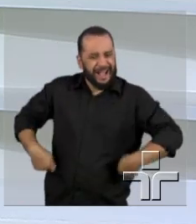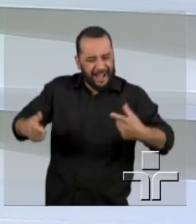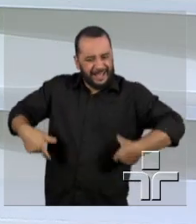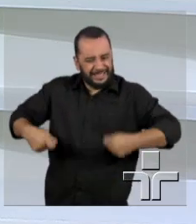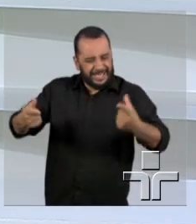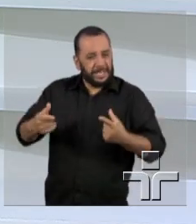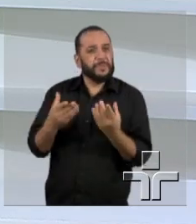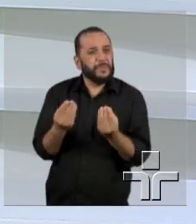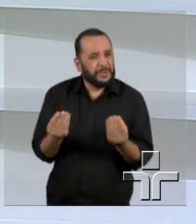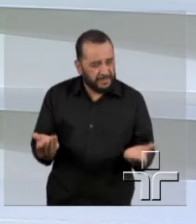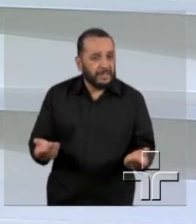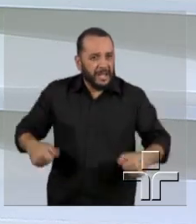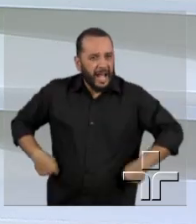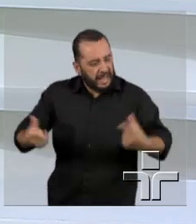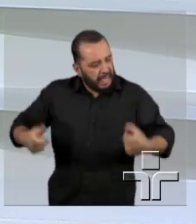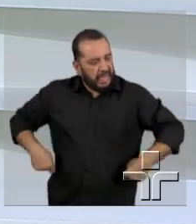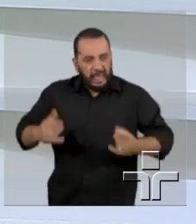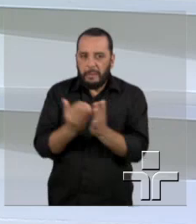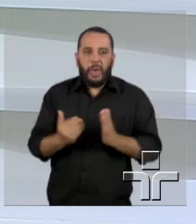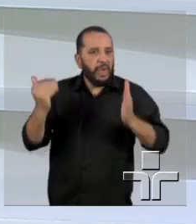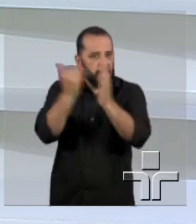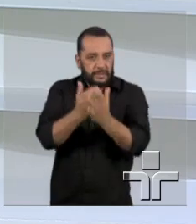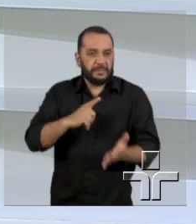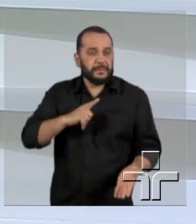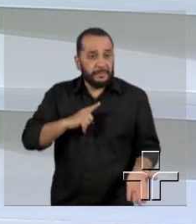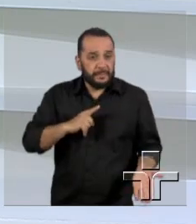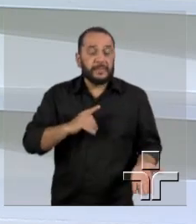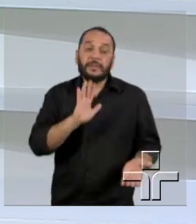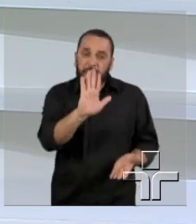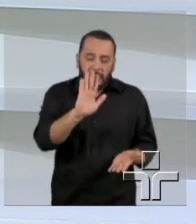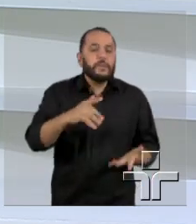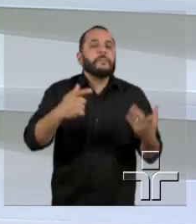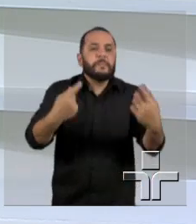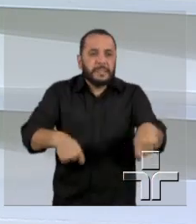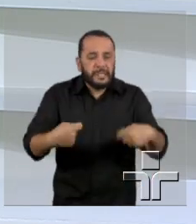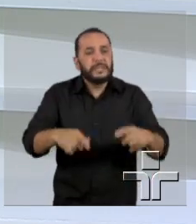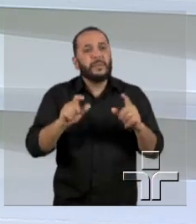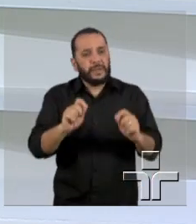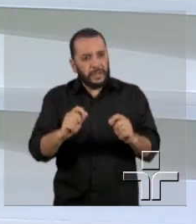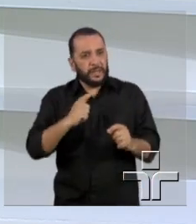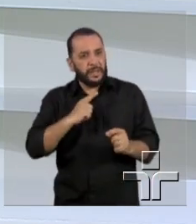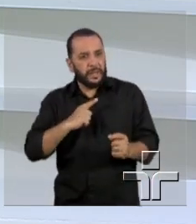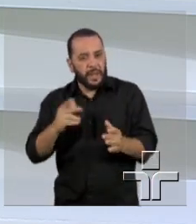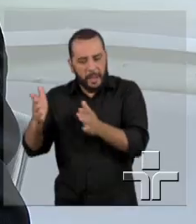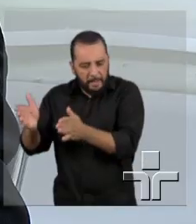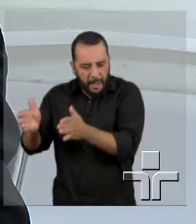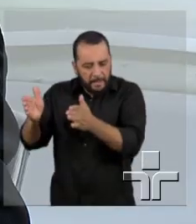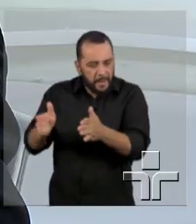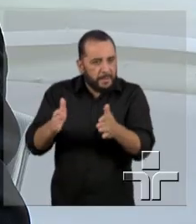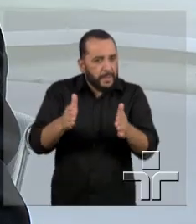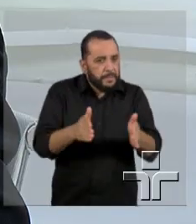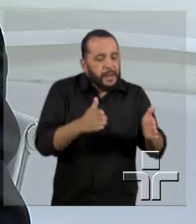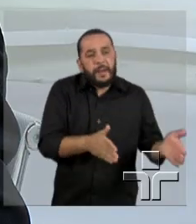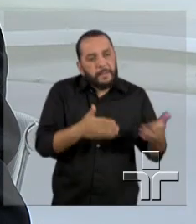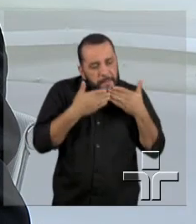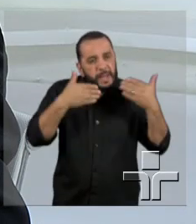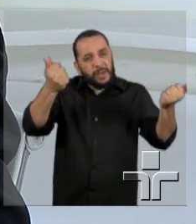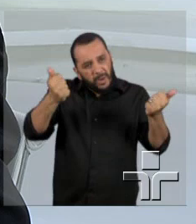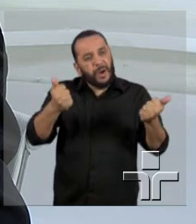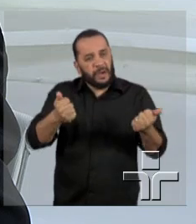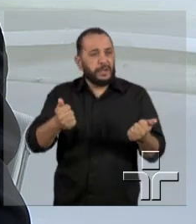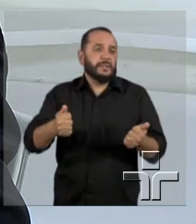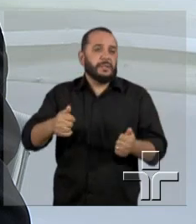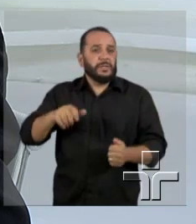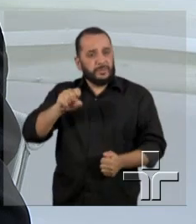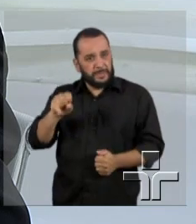clareando um pouco essas coisas, e eu diria a necessidade de uma melhor dinâmica de funcionamento do Supremo e dessa